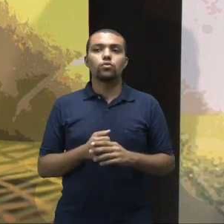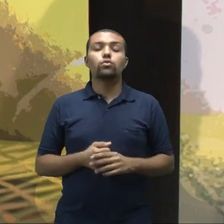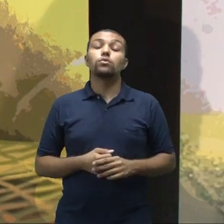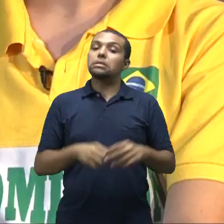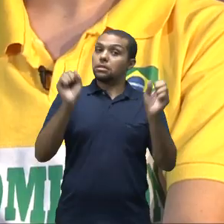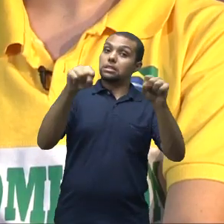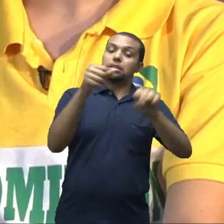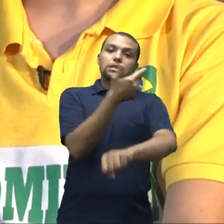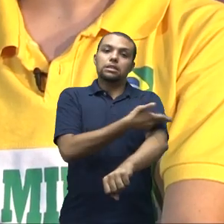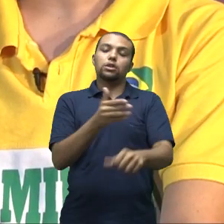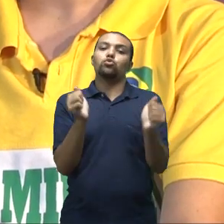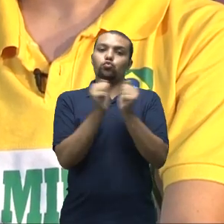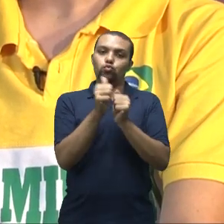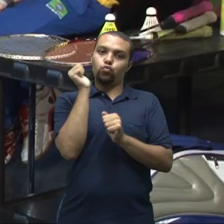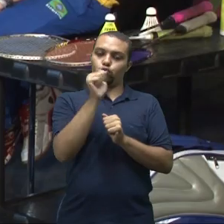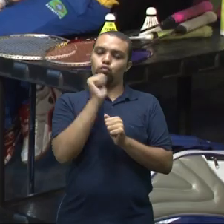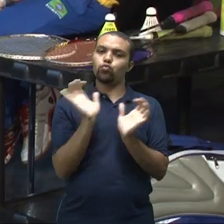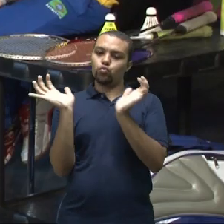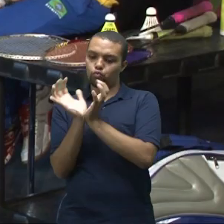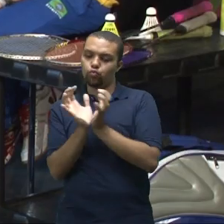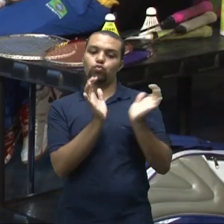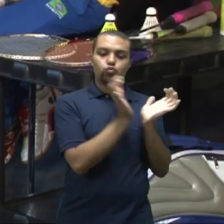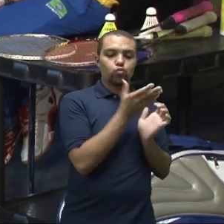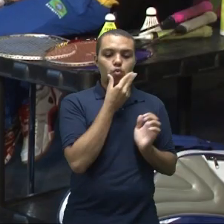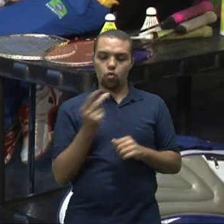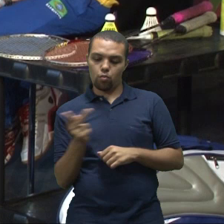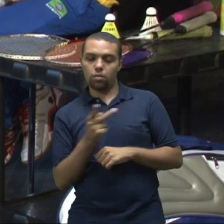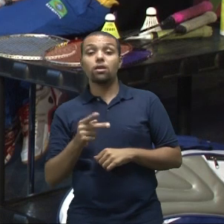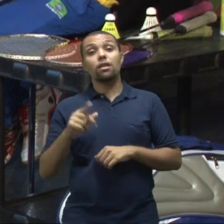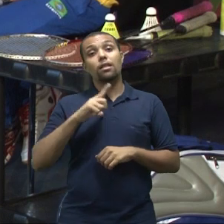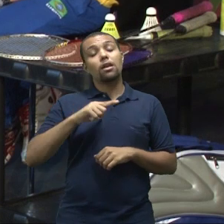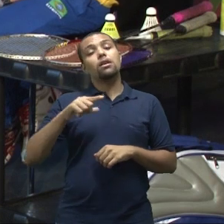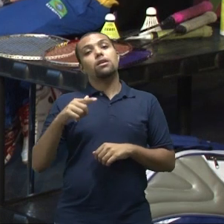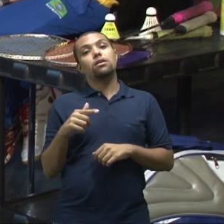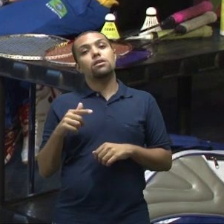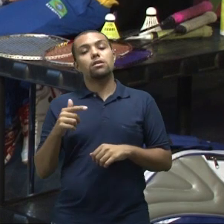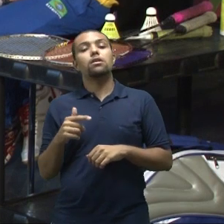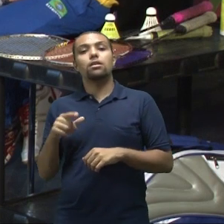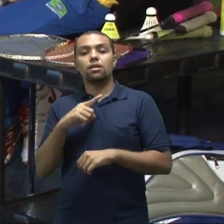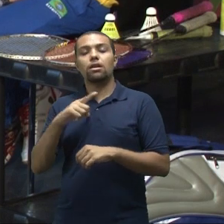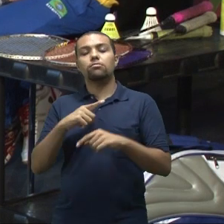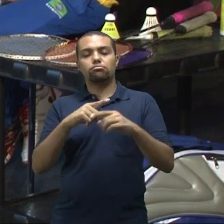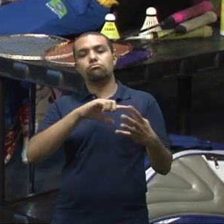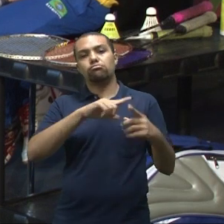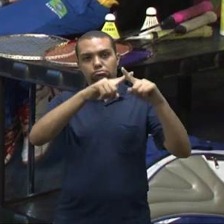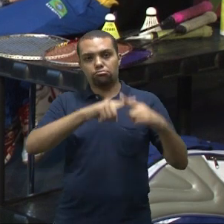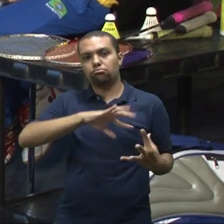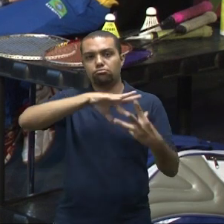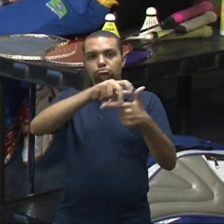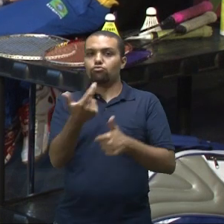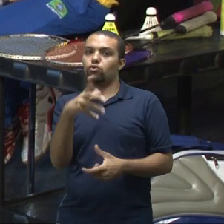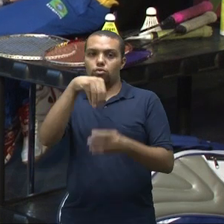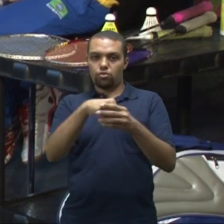você? Treinam. Uhum. As que jogam melhor, assim, que participam mais de torneios